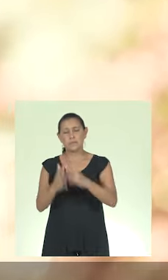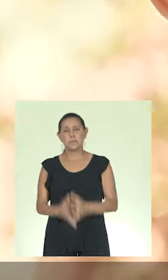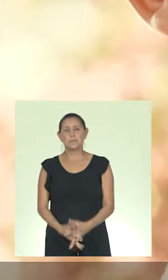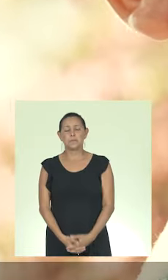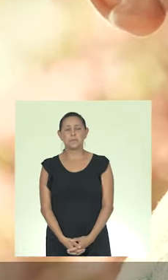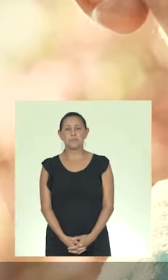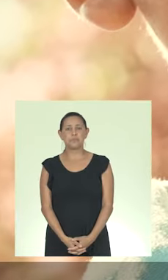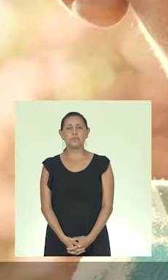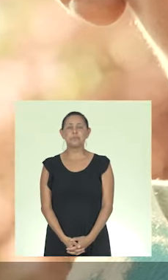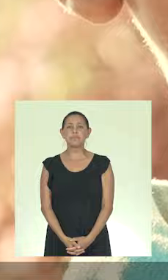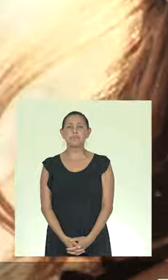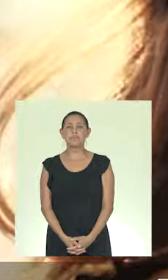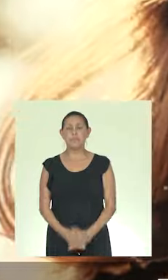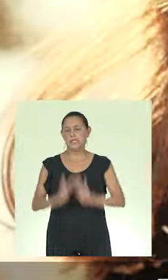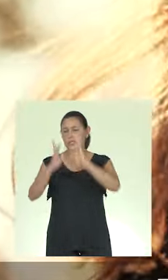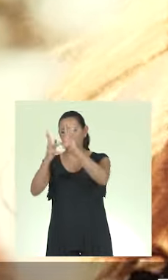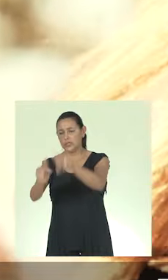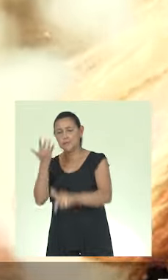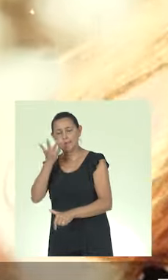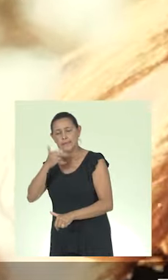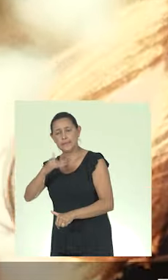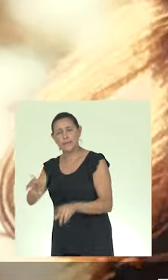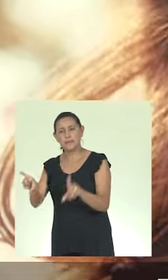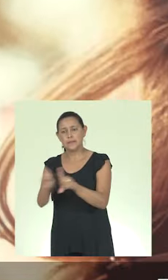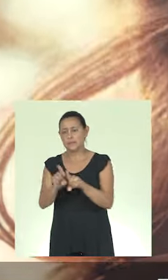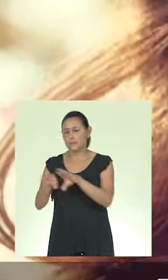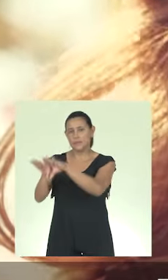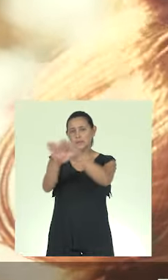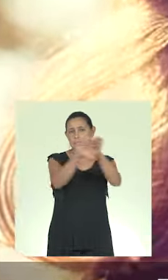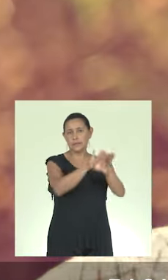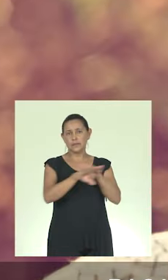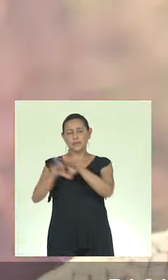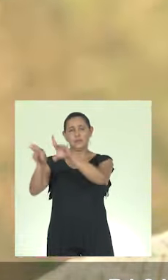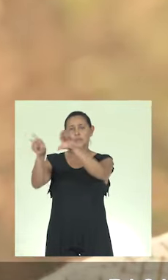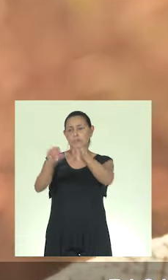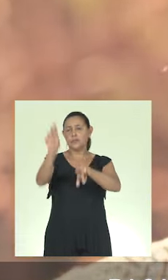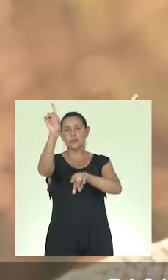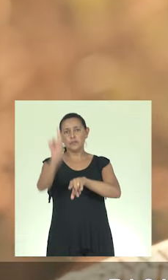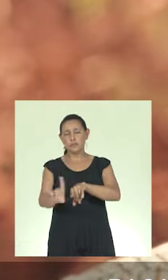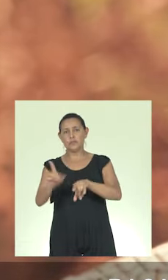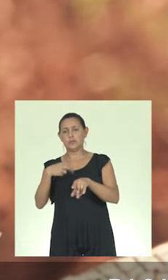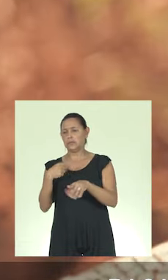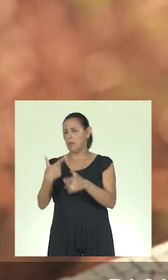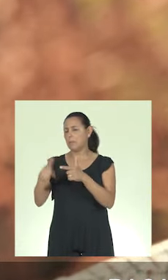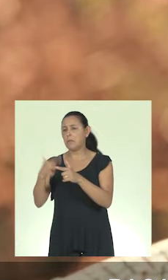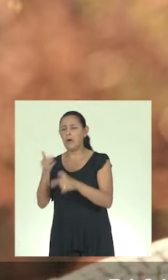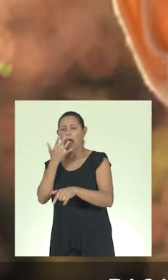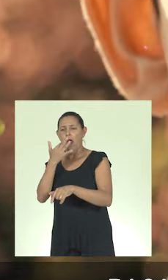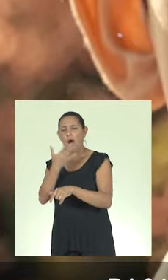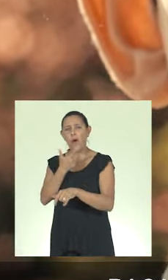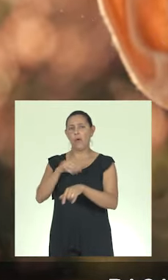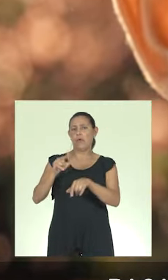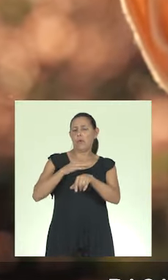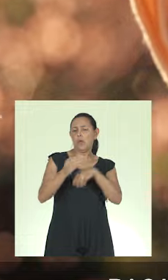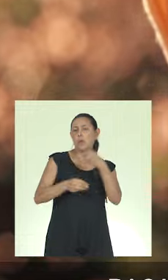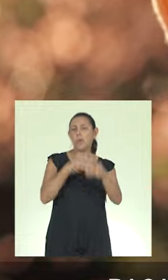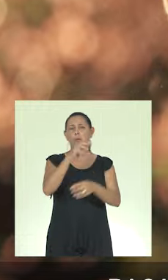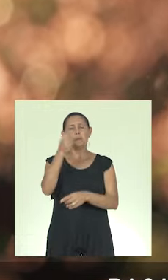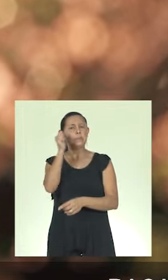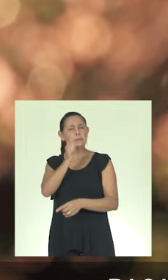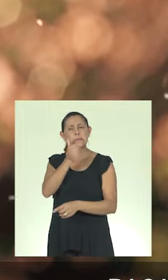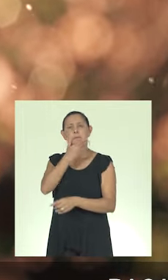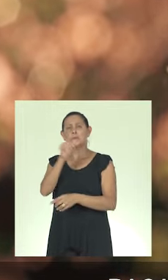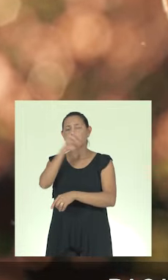Todas as crianças são iguais e têm os mesmos direitos, não importa a sua cor, raça, sexo, religião, origem social